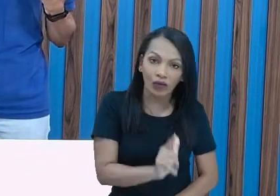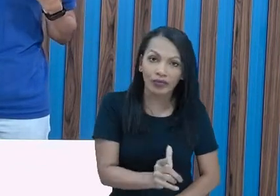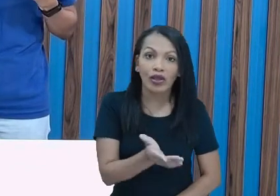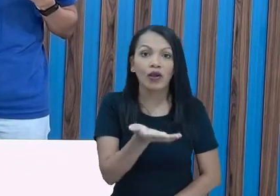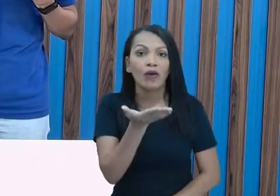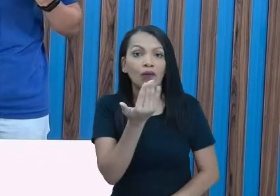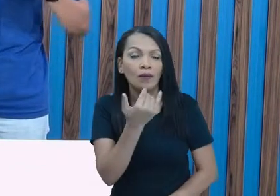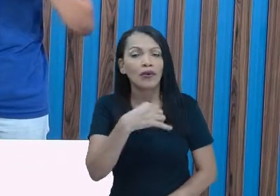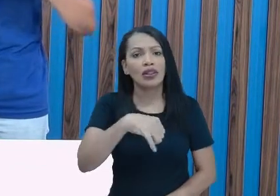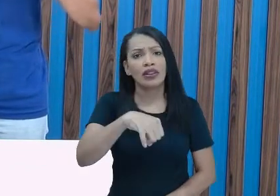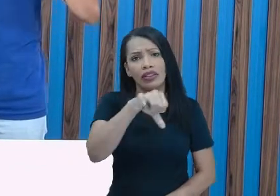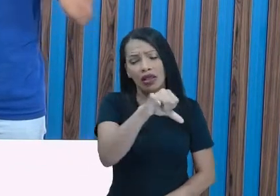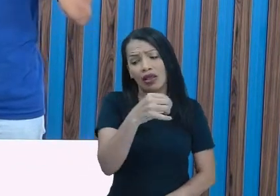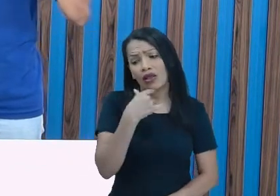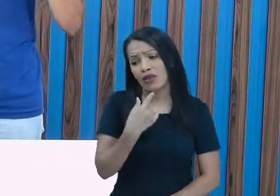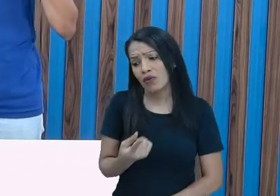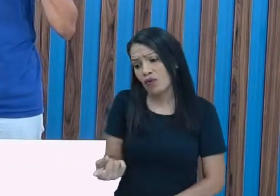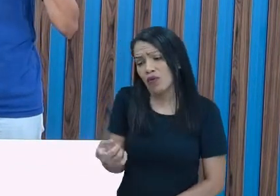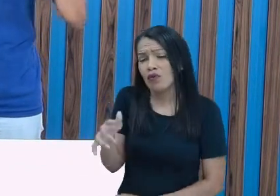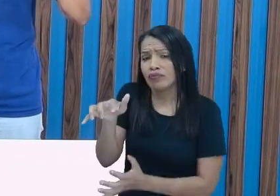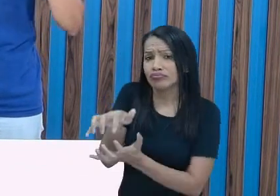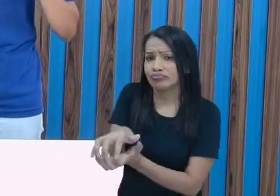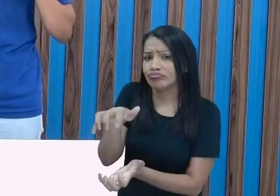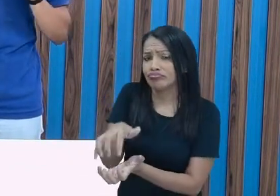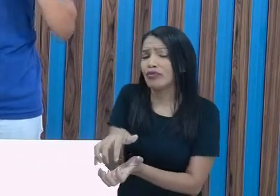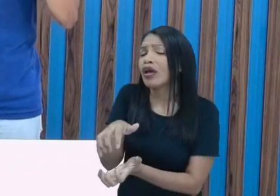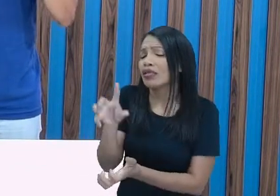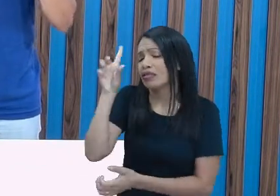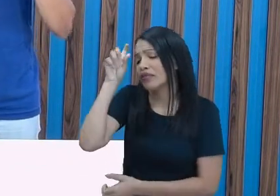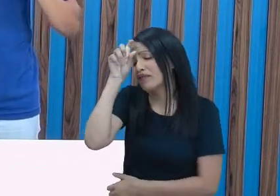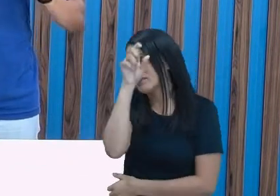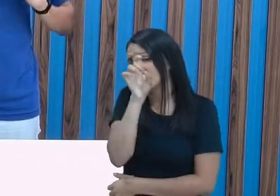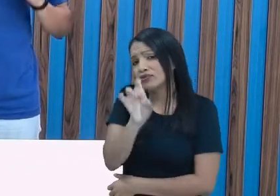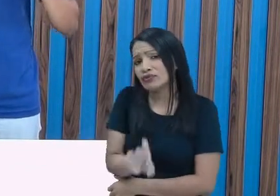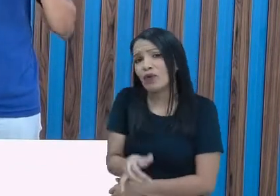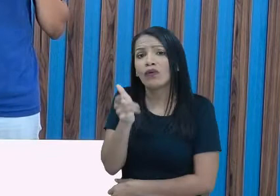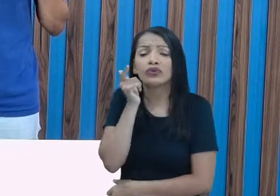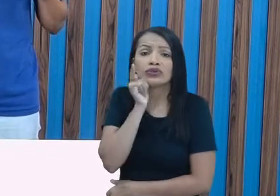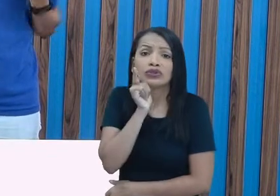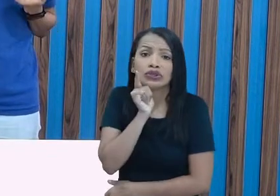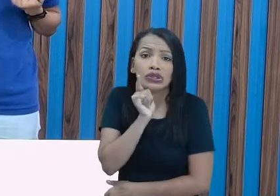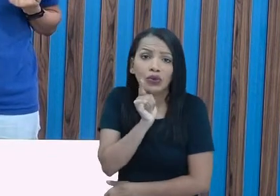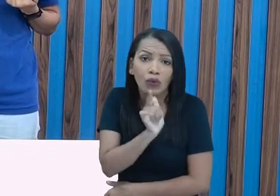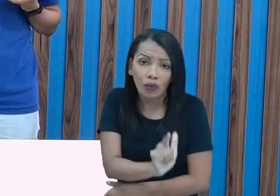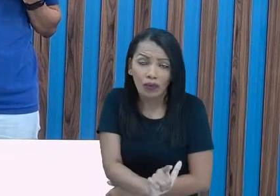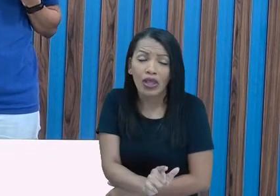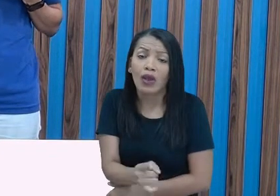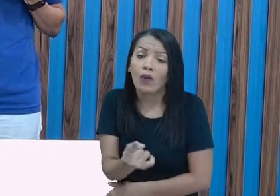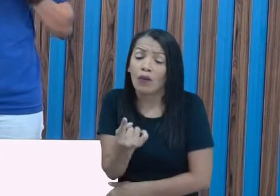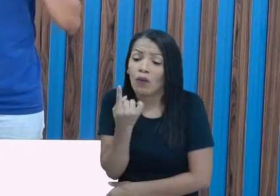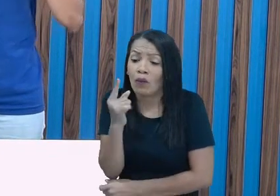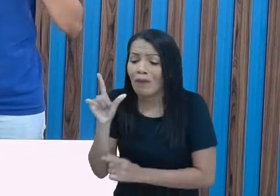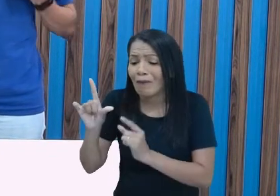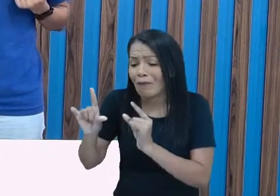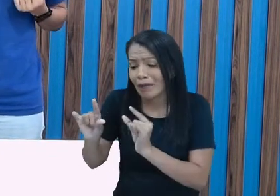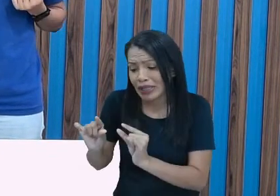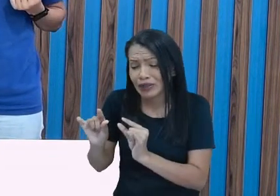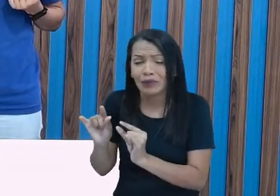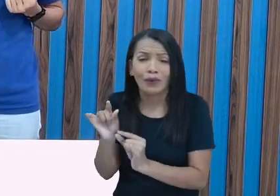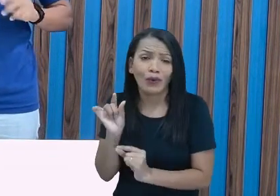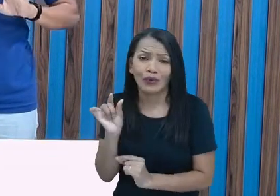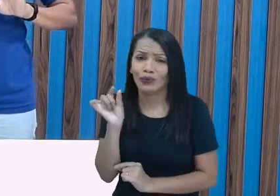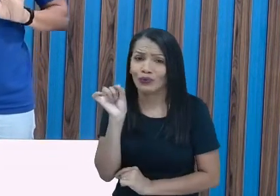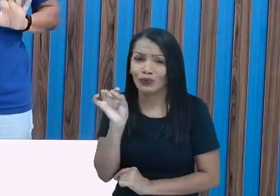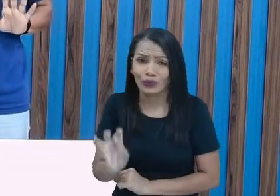9 e o velhinho com dificuldade só conseguiu comer um pedaço. Nenhuma melancia ele conseguiu comer, só um